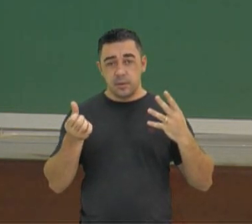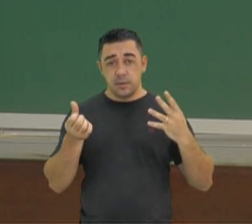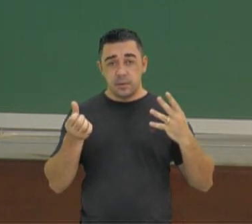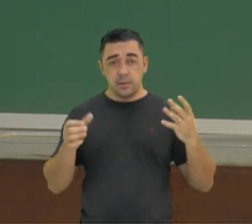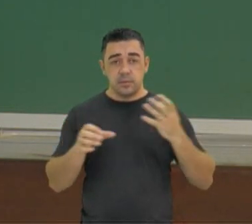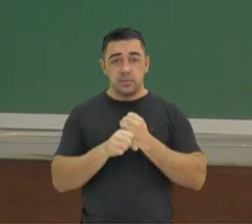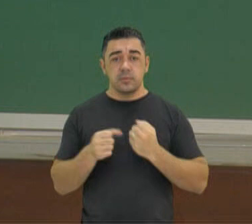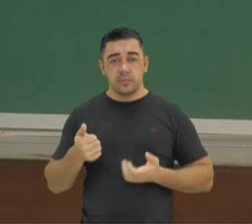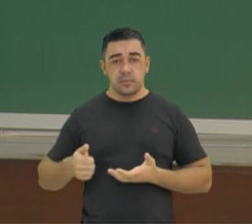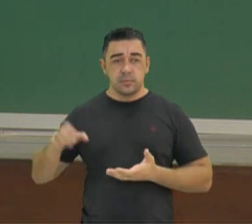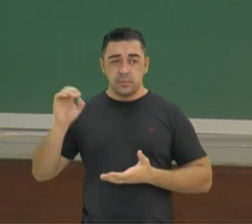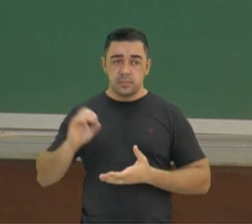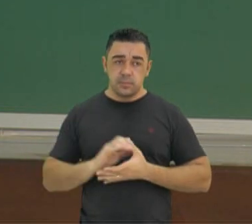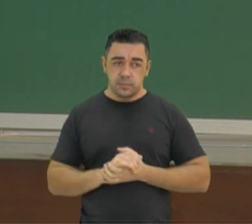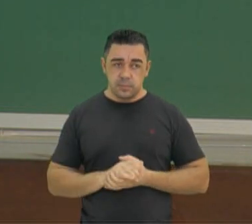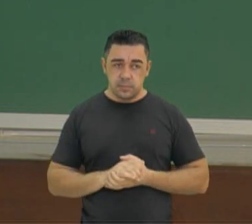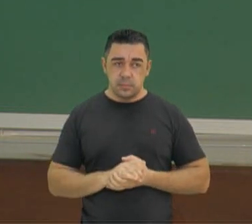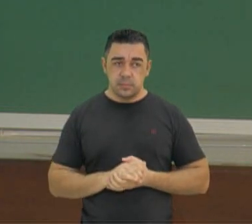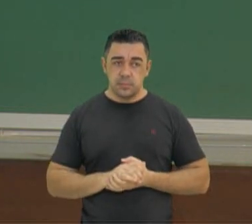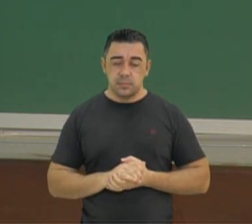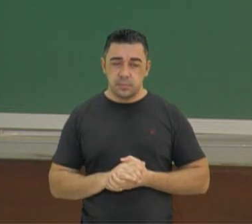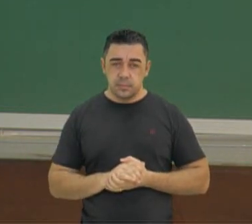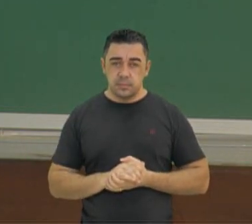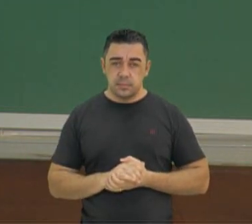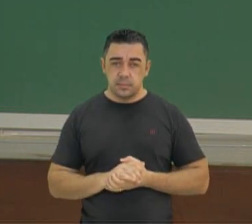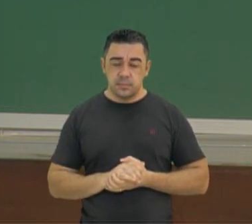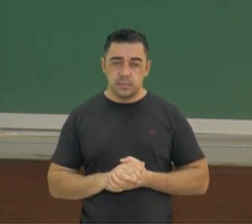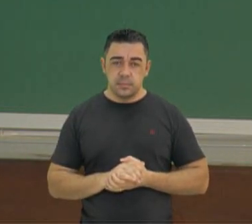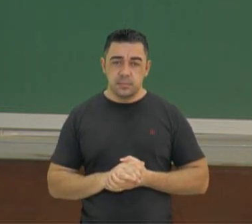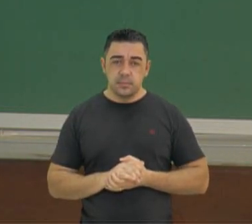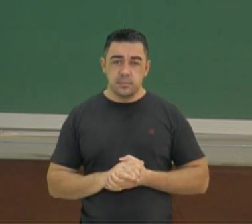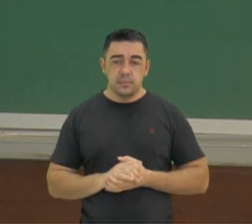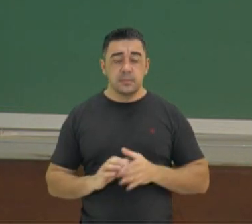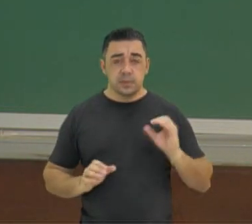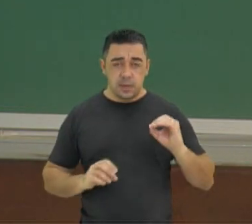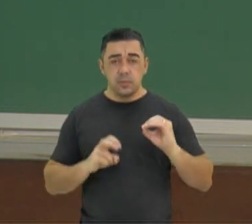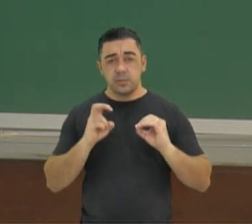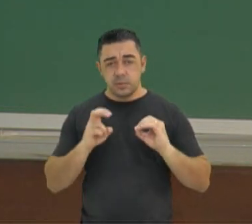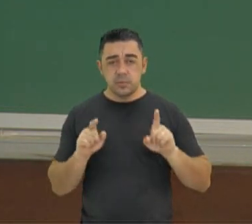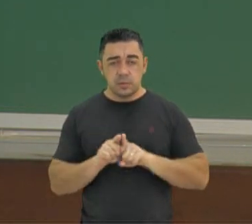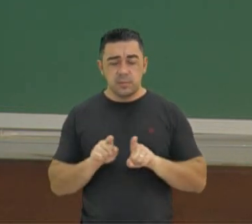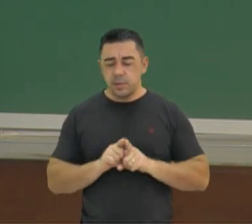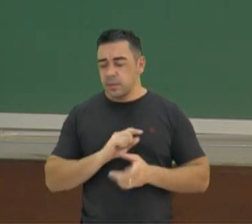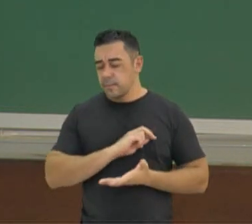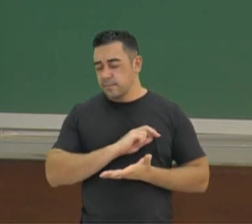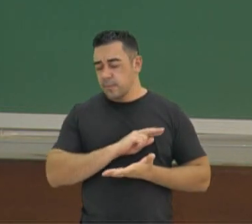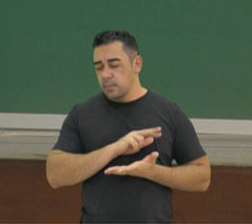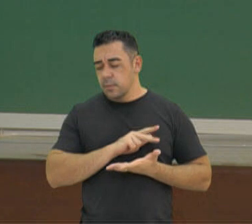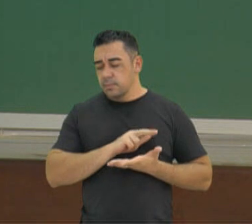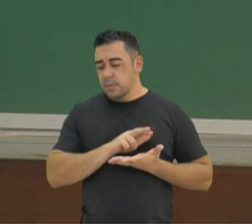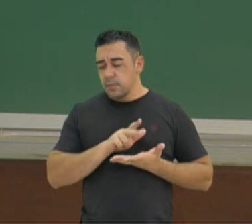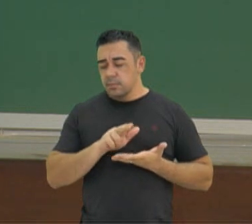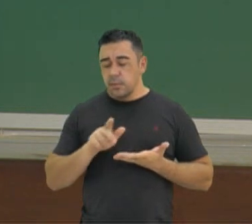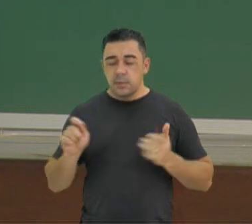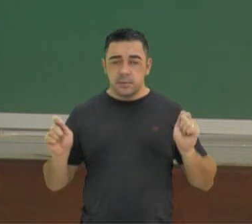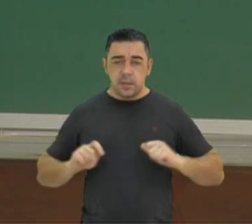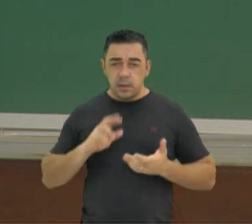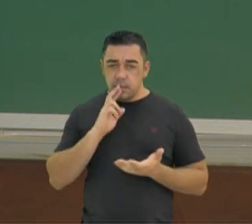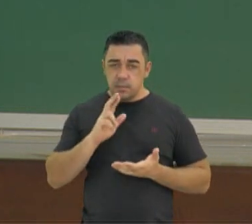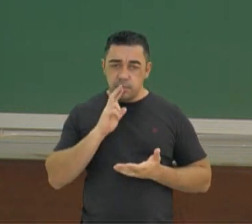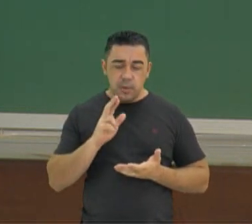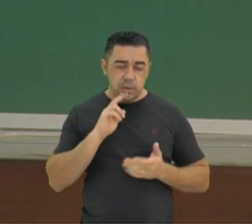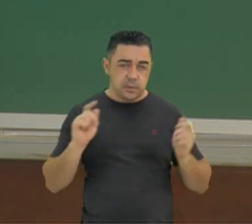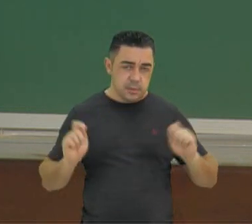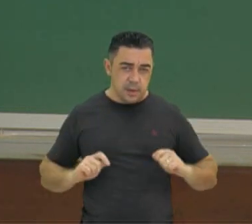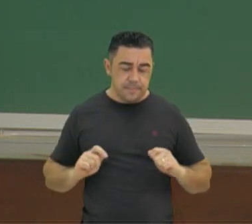3, 6. 4 mais 6, 10. E 0 e 5. E tenho infinitas respostas, né,